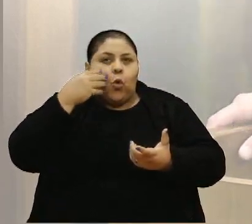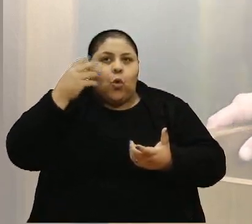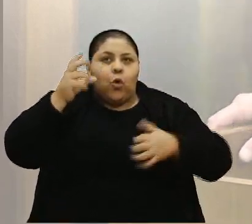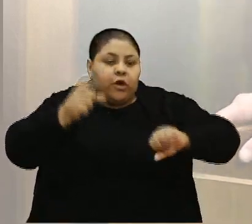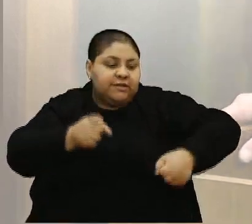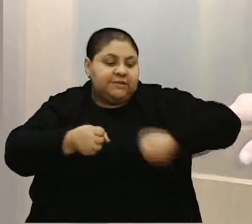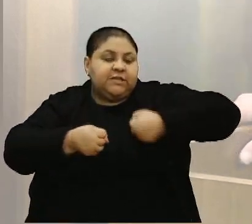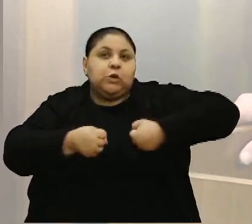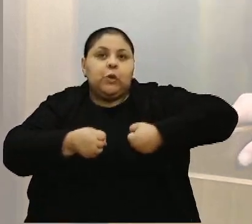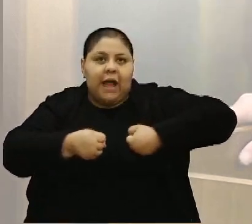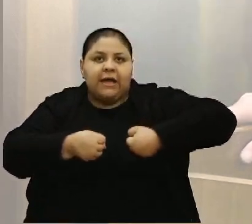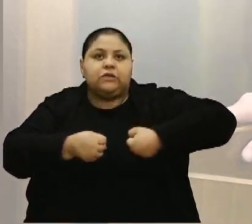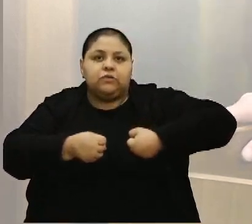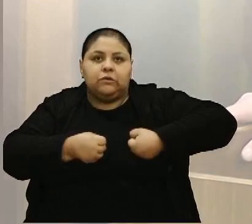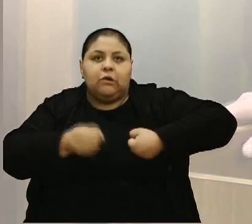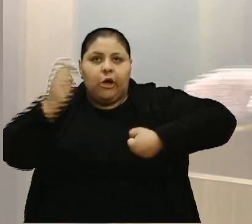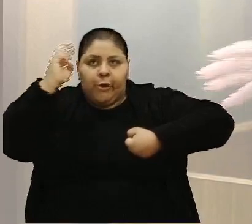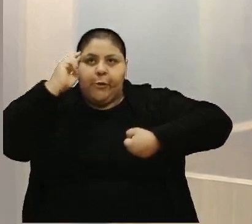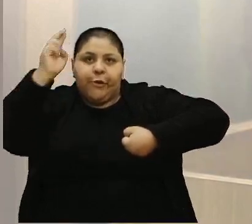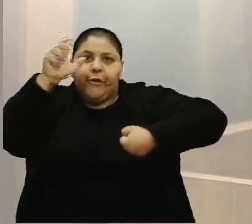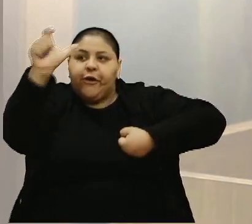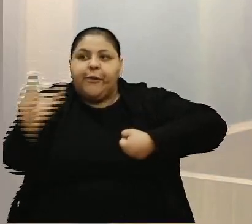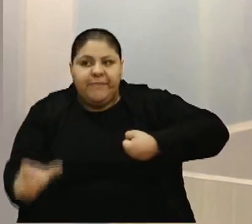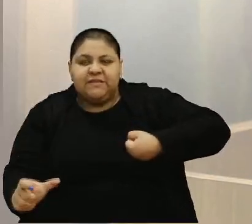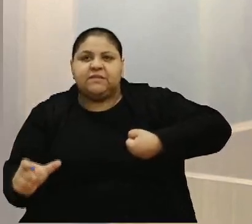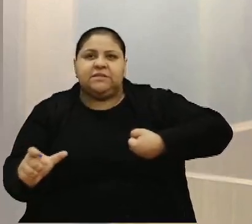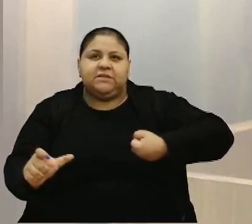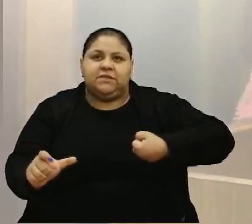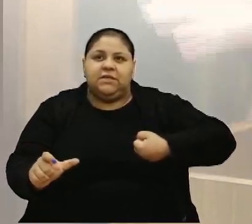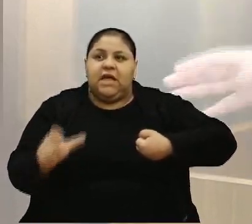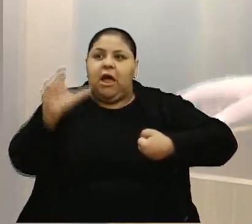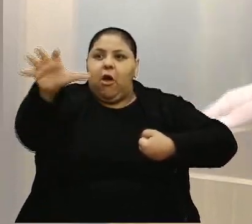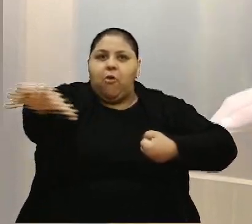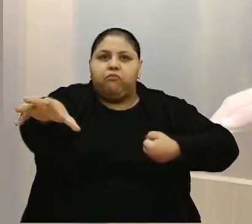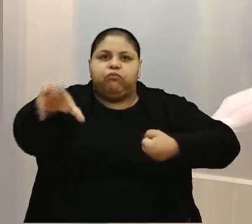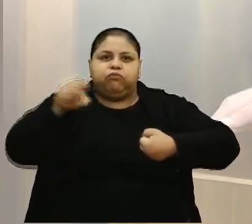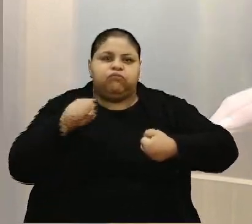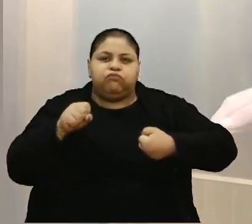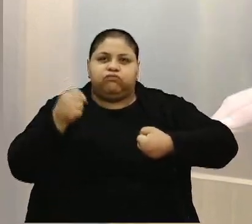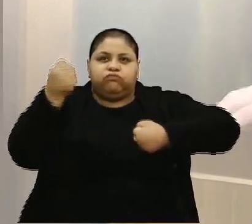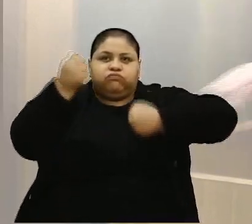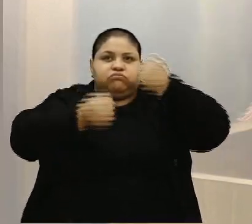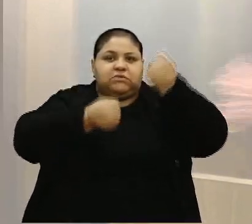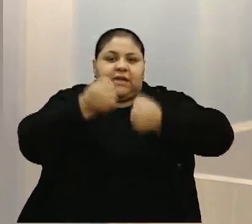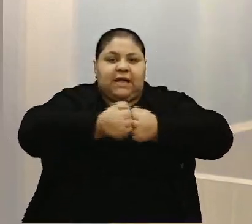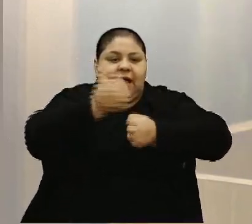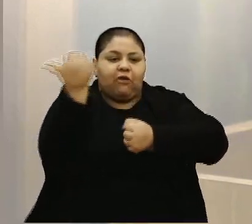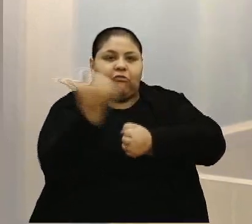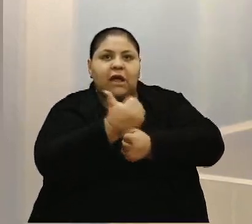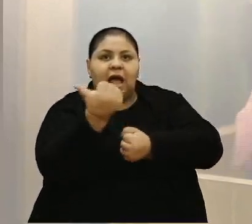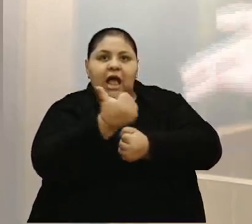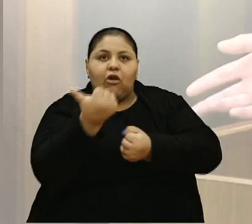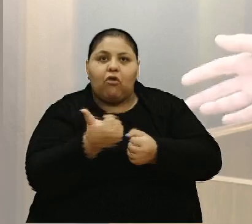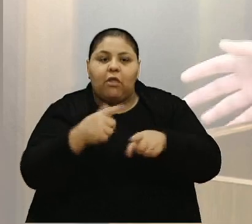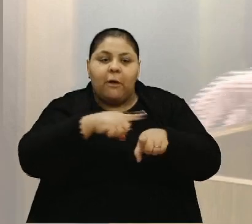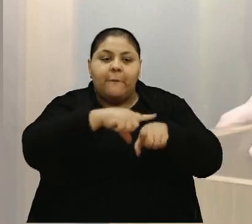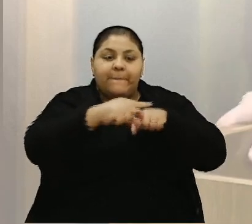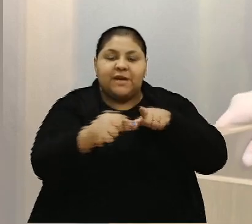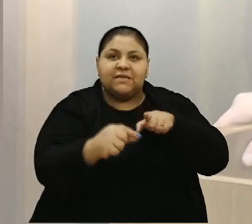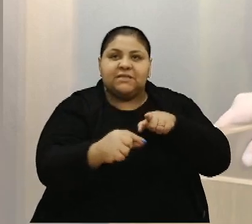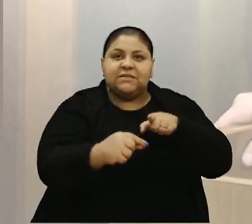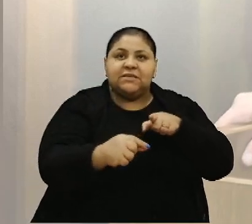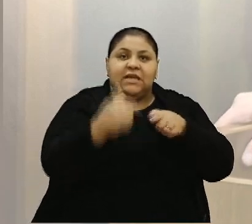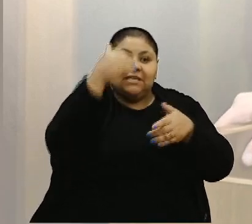pelos seus donos, e pessoas tendo que buscar carros e caronas para sair de dentro das